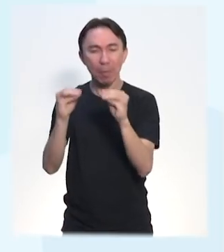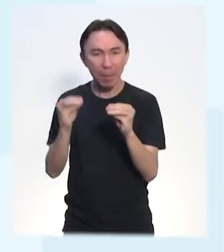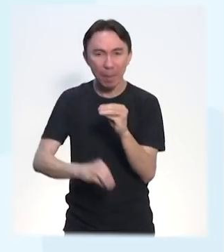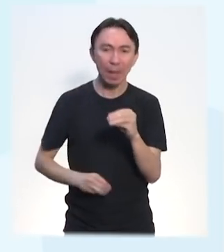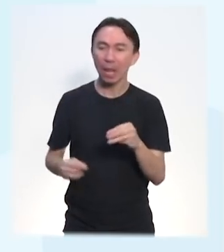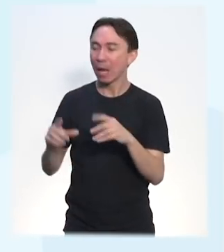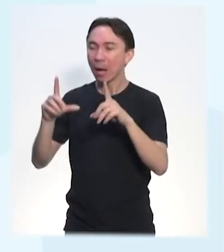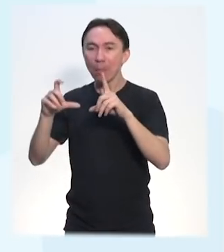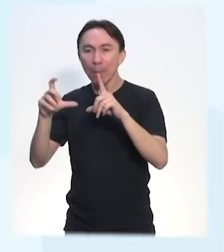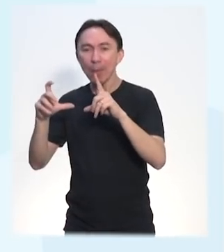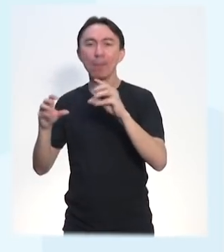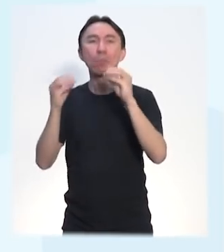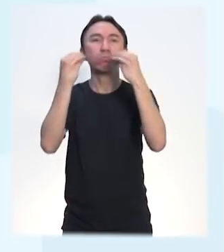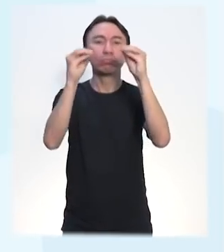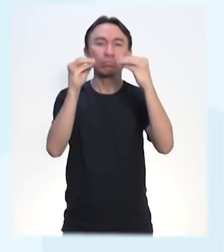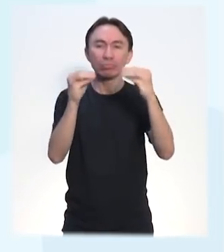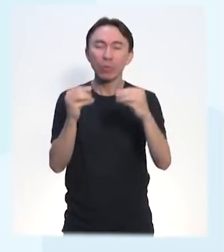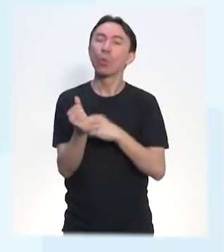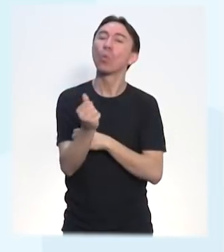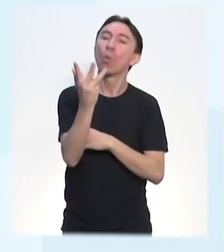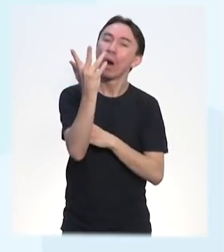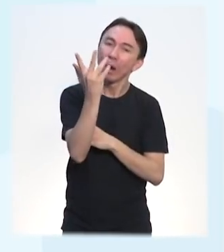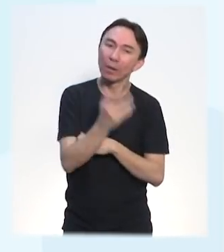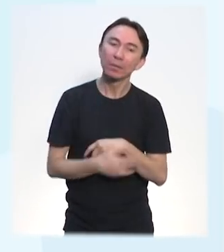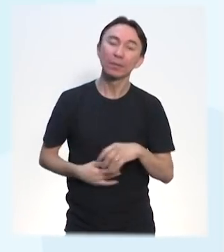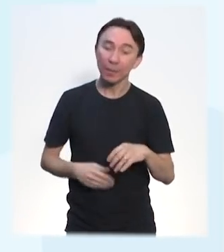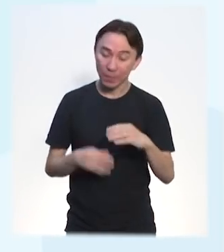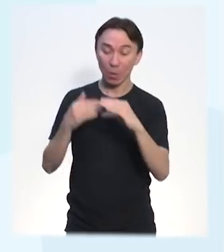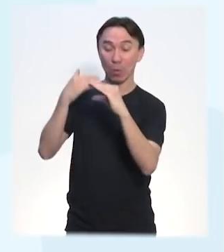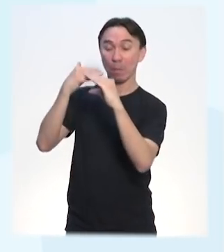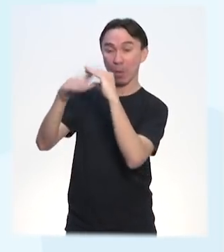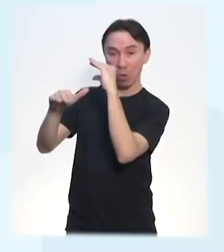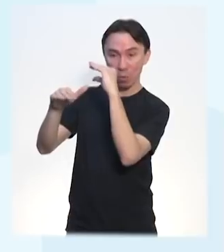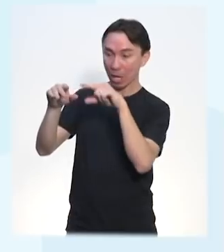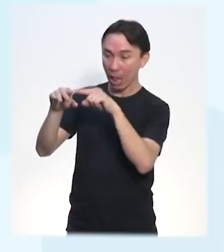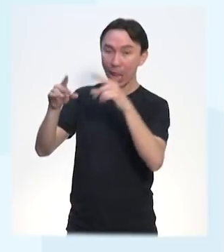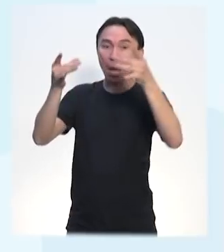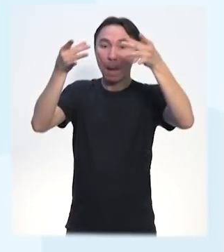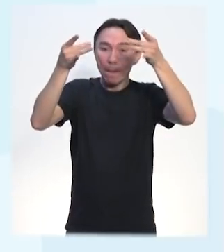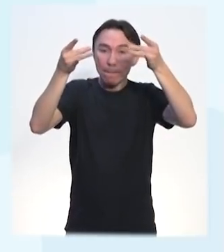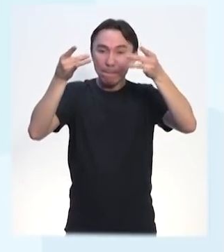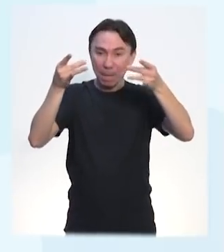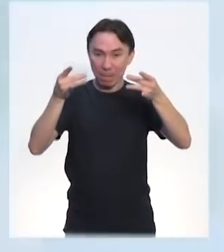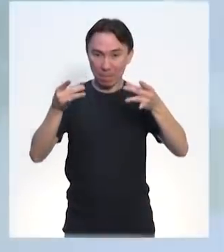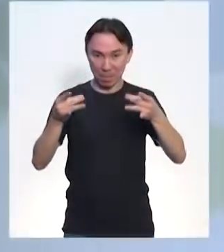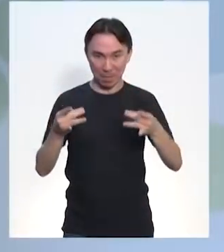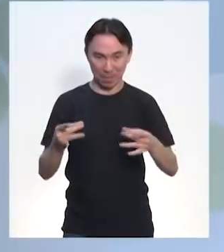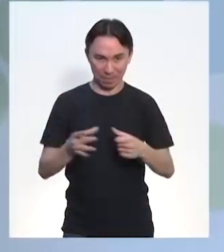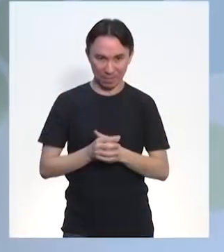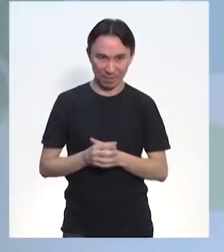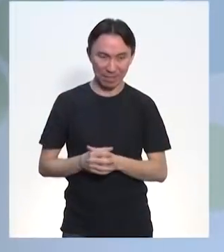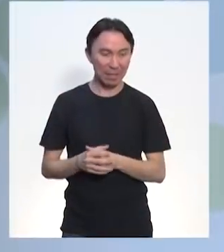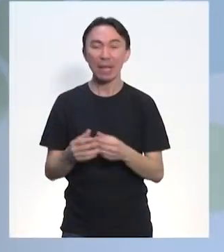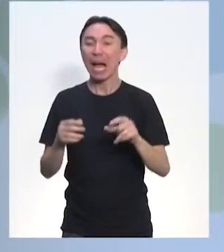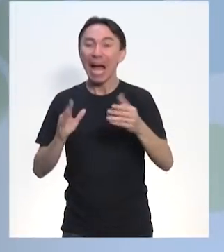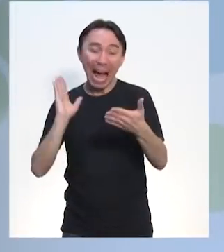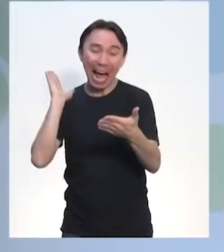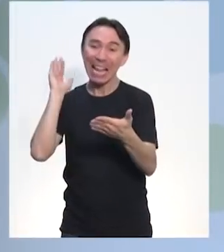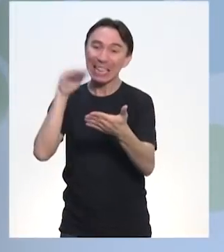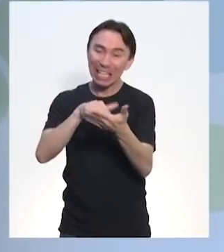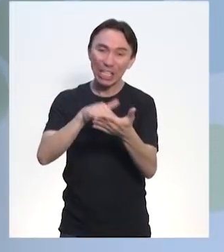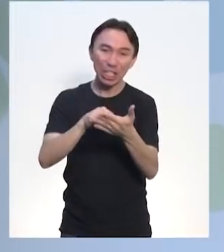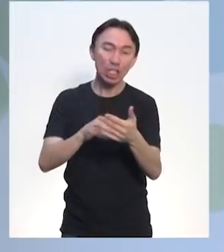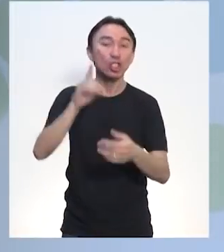por diante, né? Vai estar explicado nesse e-mail como vocês vão preencher. E aí vocês têm que entregar até o dia 9/10, que é quando